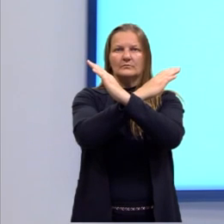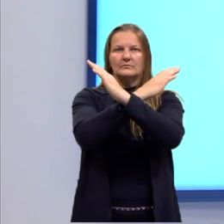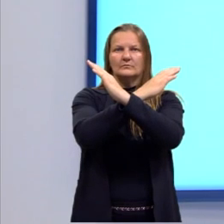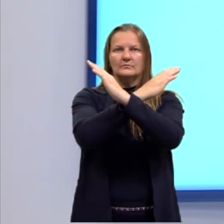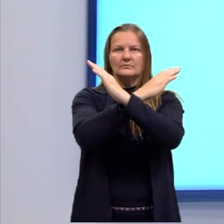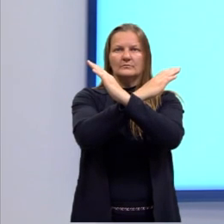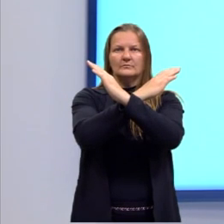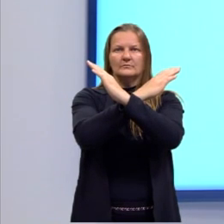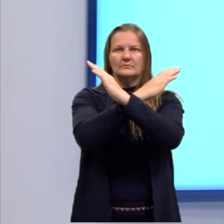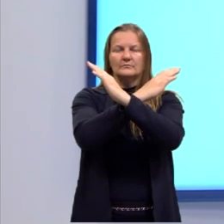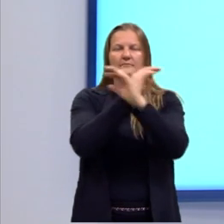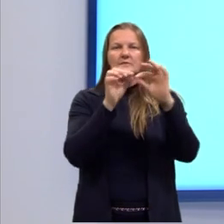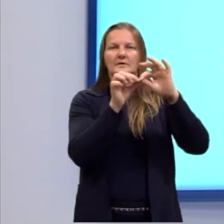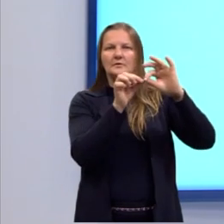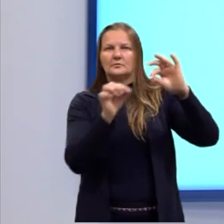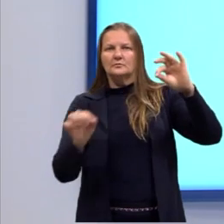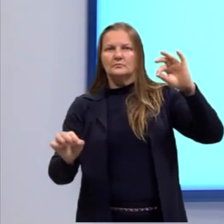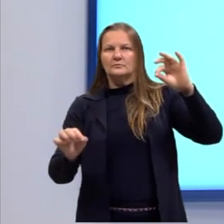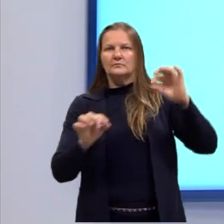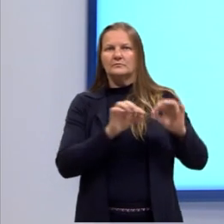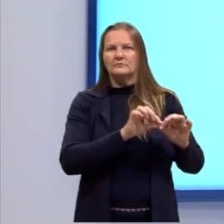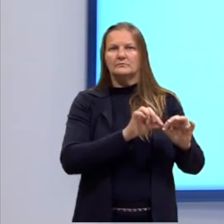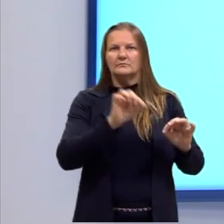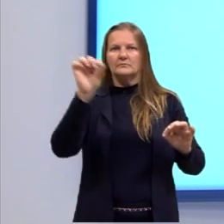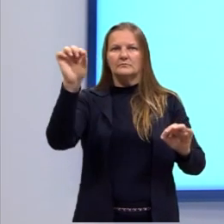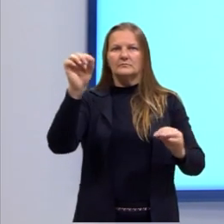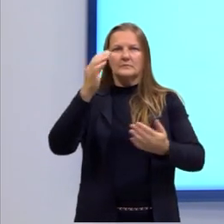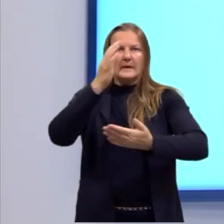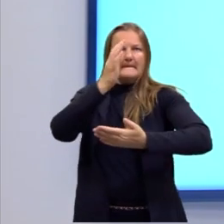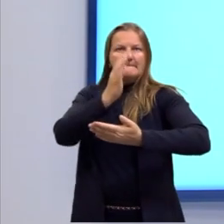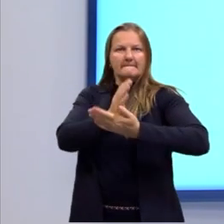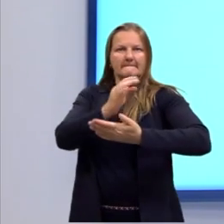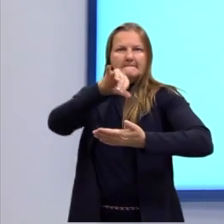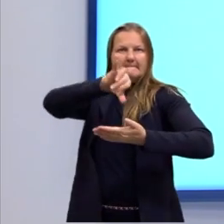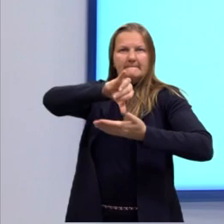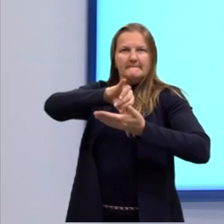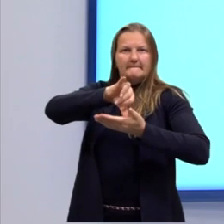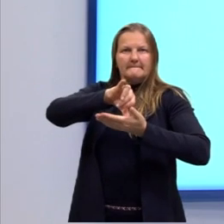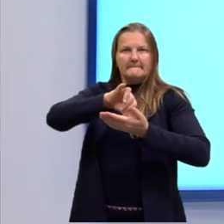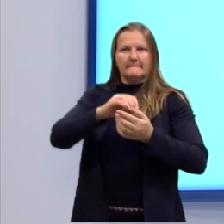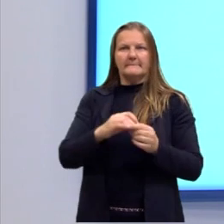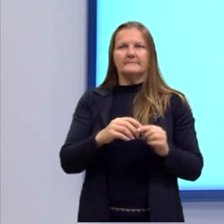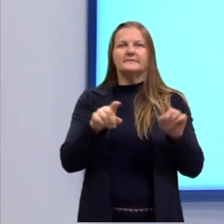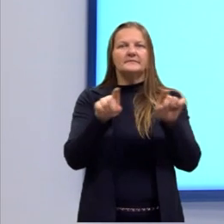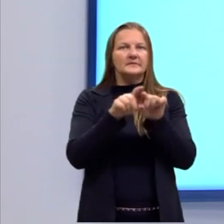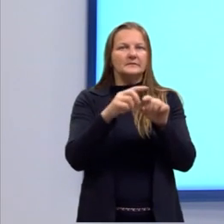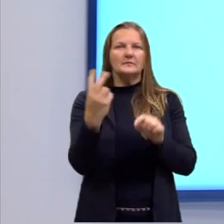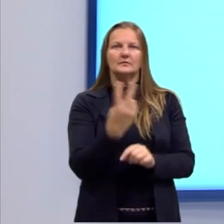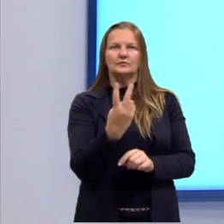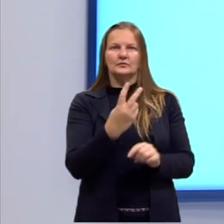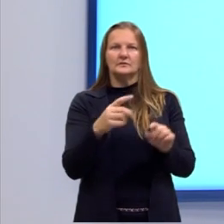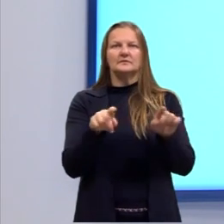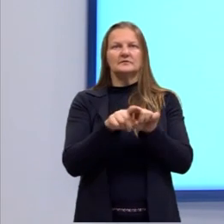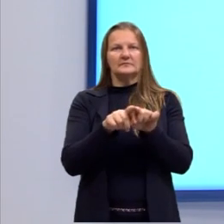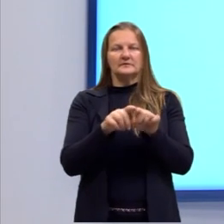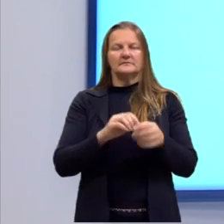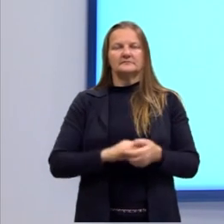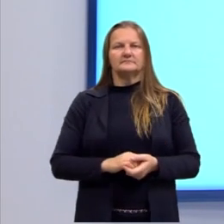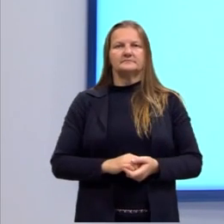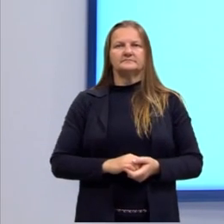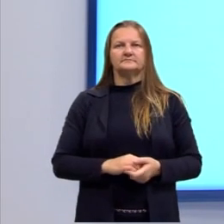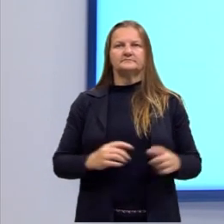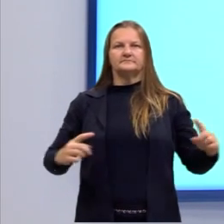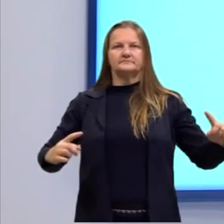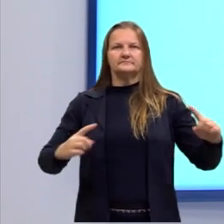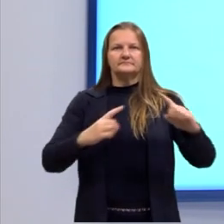diagonal a de ela foi cortada exatamente ao meio assim como b m e m e c são segmentos